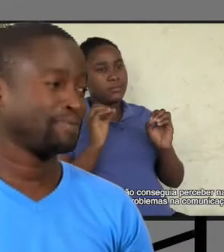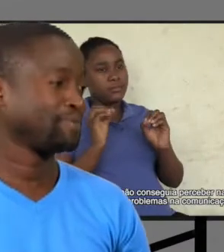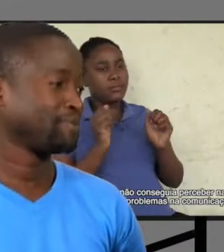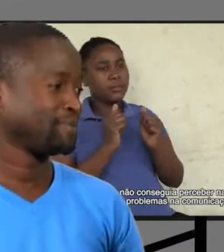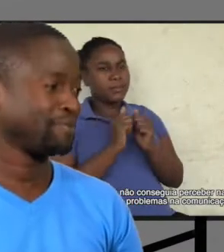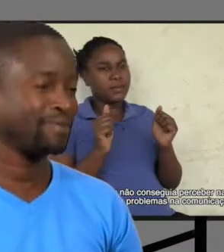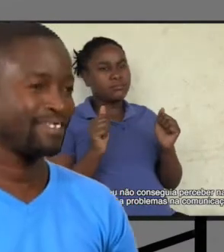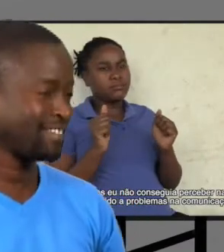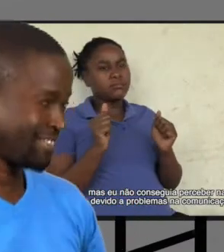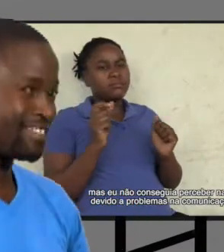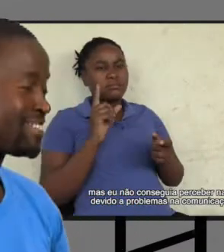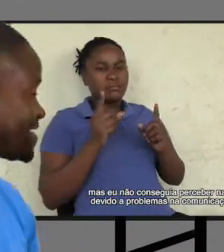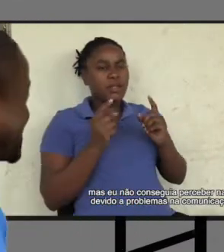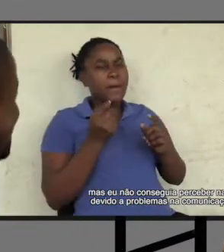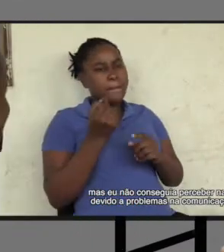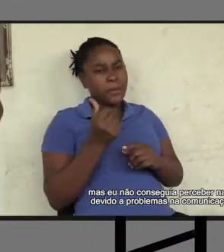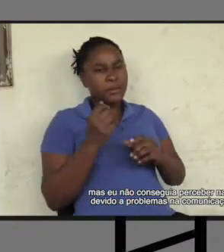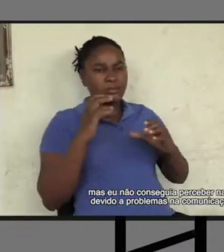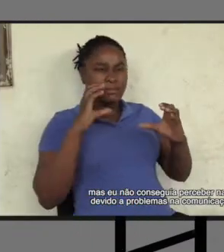Vídeo na tela.